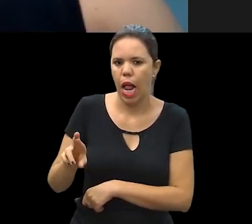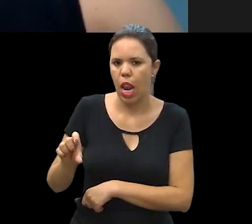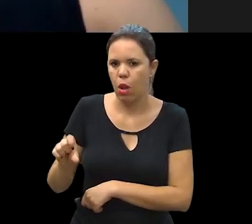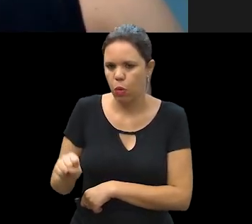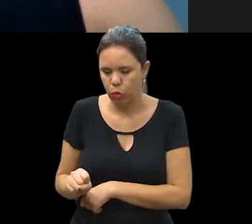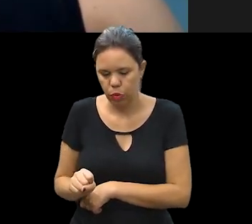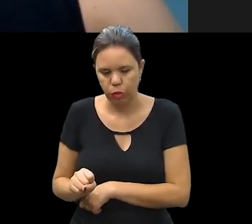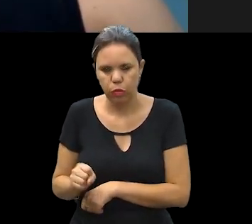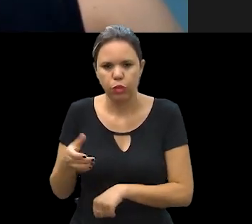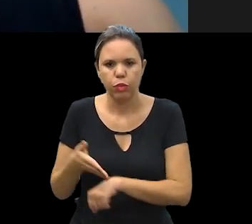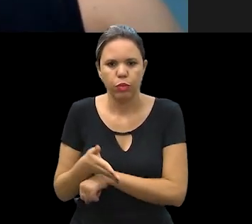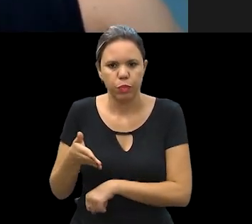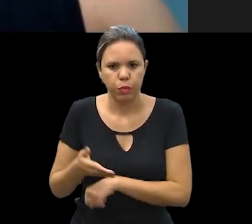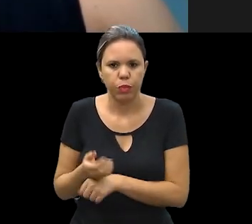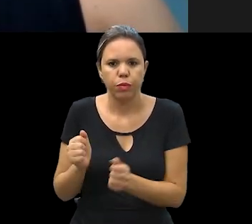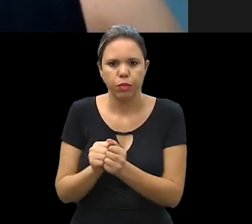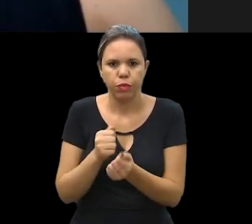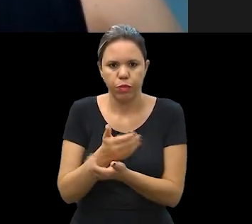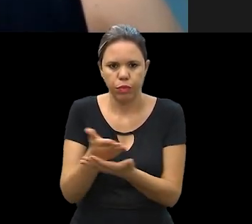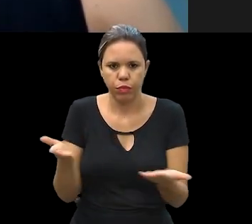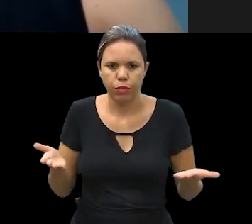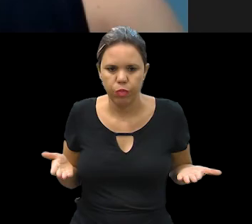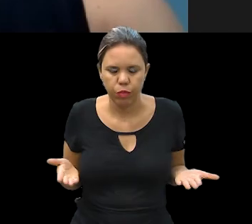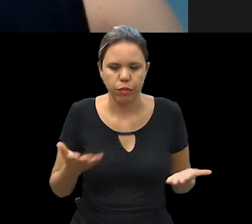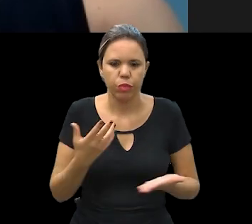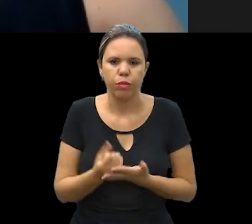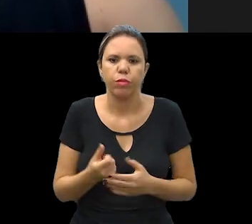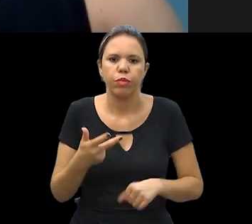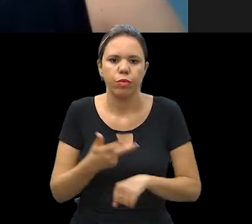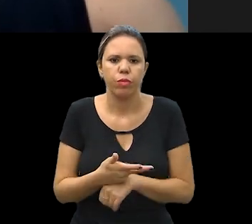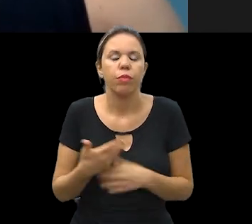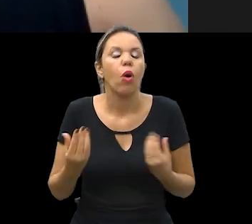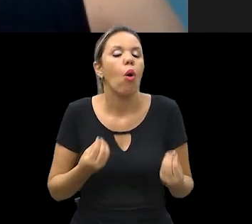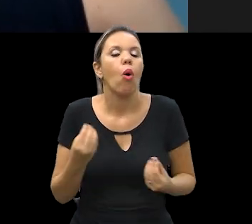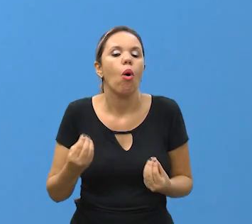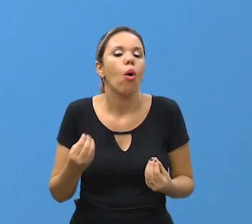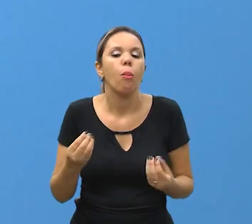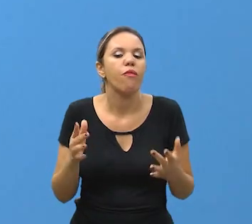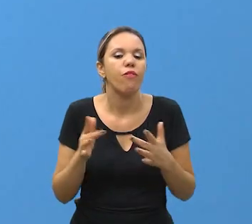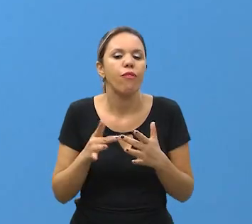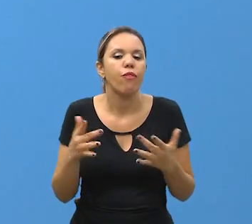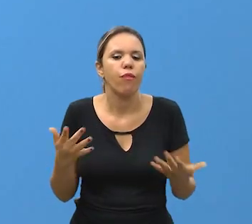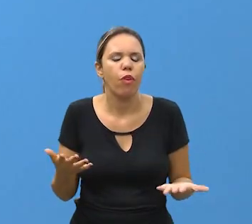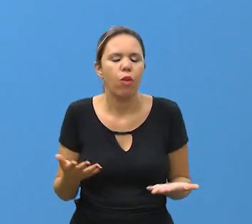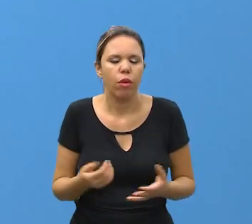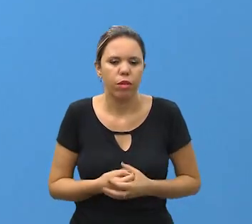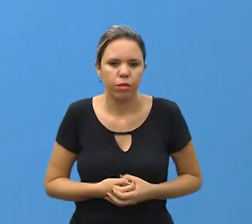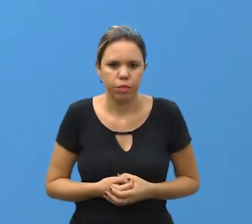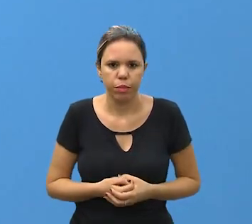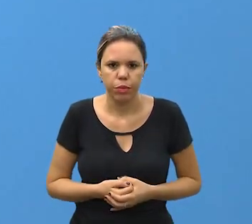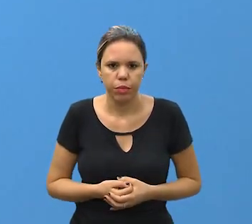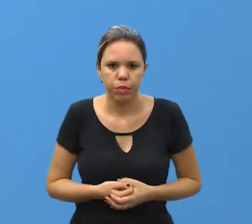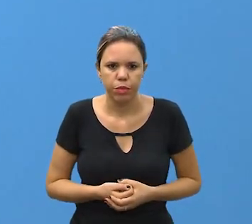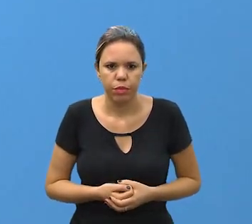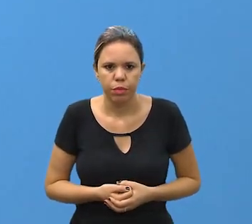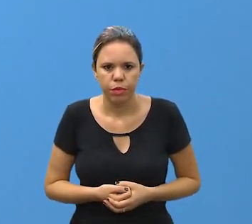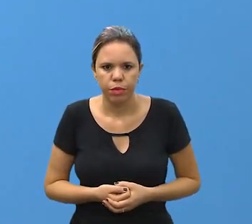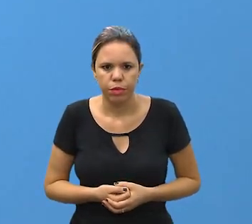Que fizeram essa participação com vocês nessa gravação. Como é que foi esse contato, Simon?